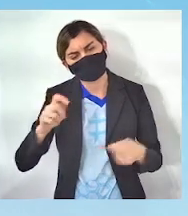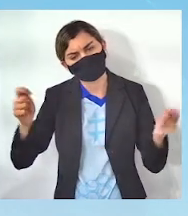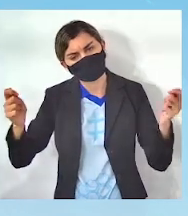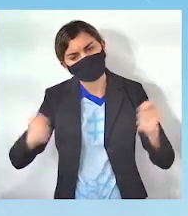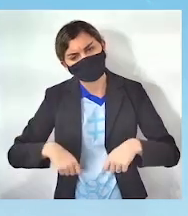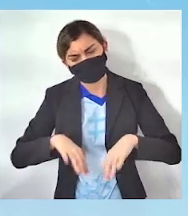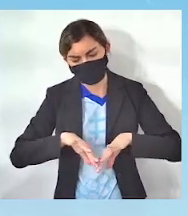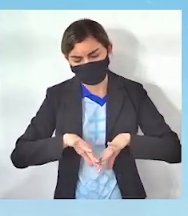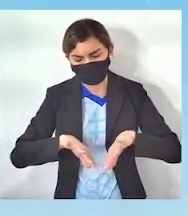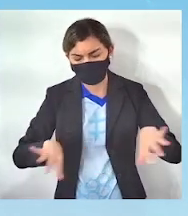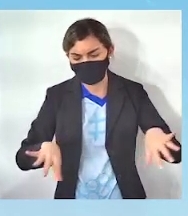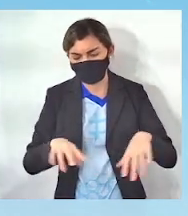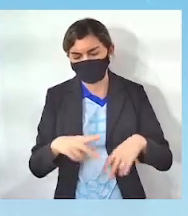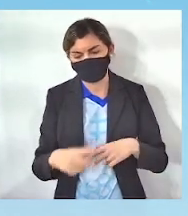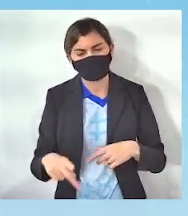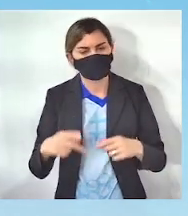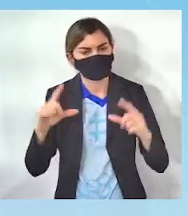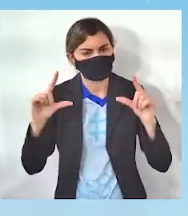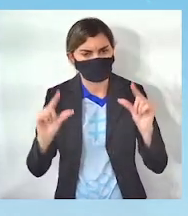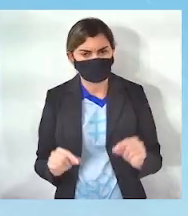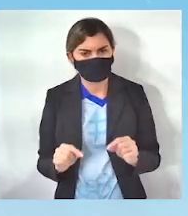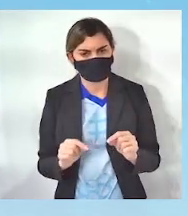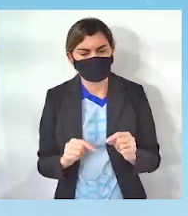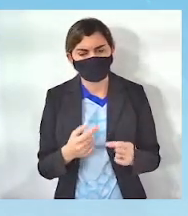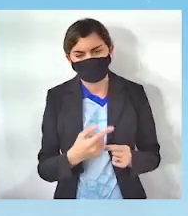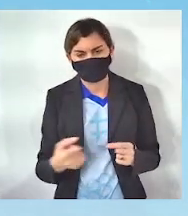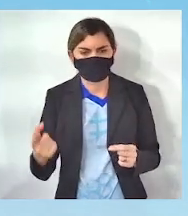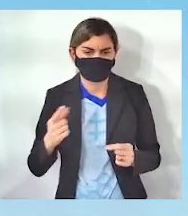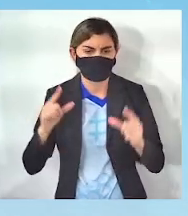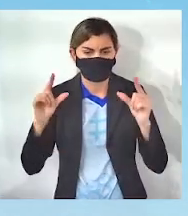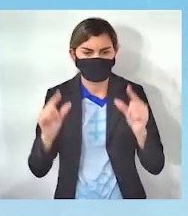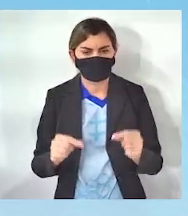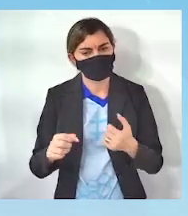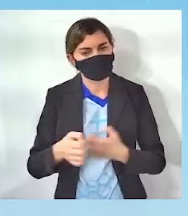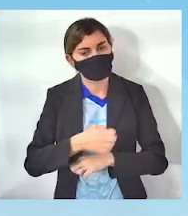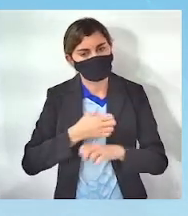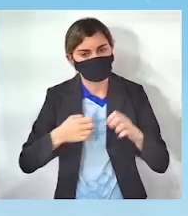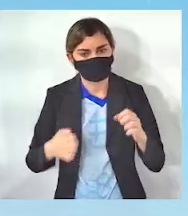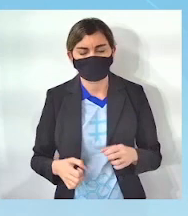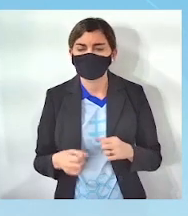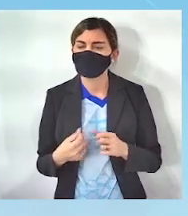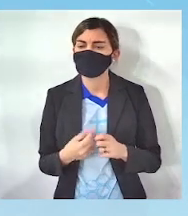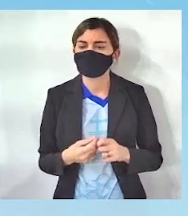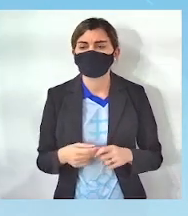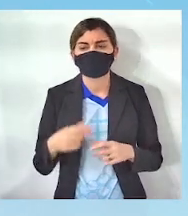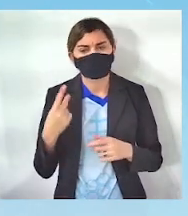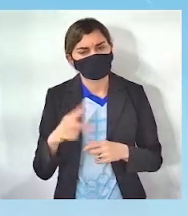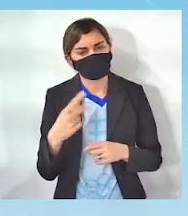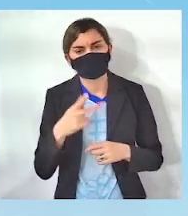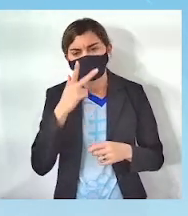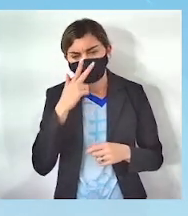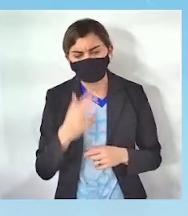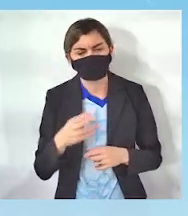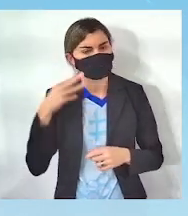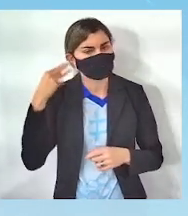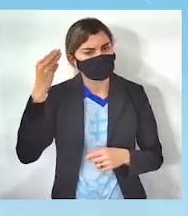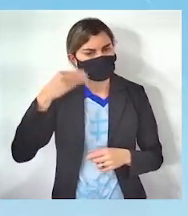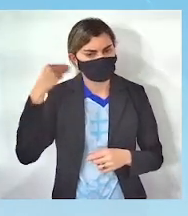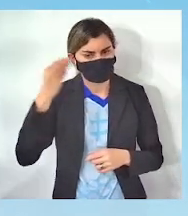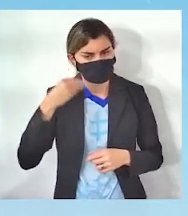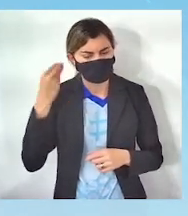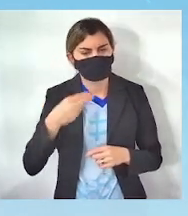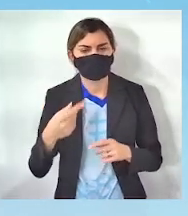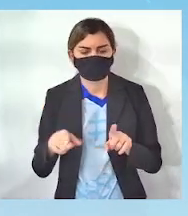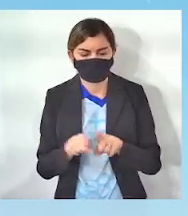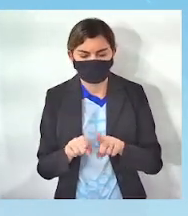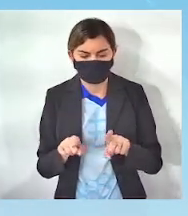possível separar eles em pedaços menores. Um desses pedaços menores são os elétrons. Nesses mesmos experimentos nas ampolas,